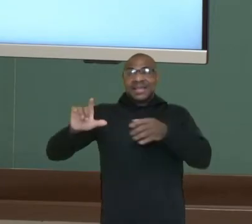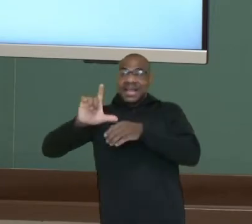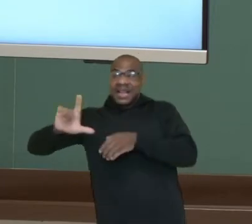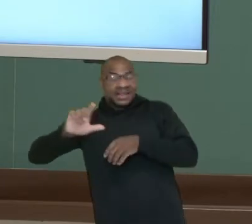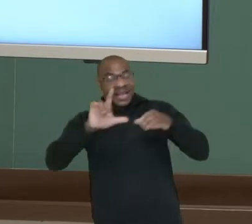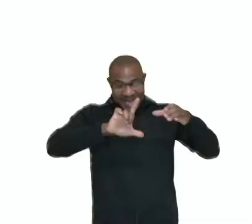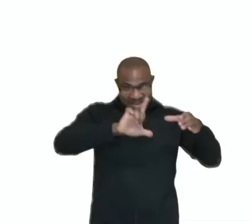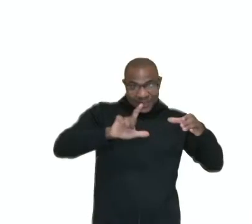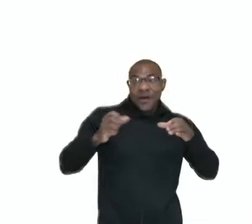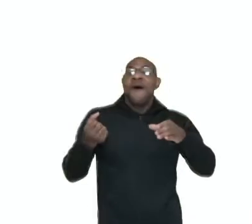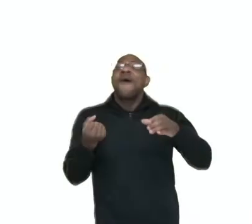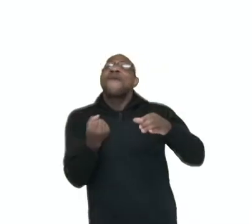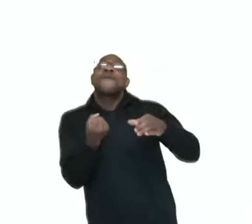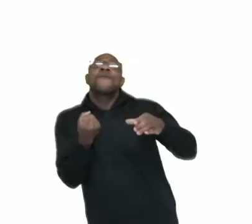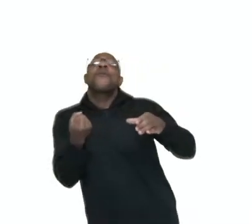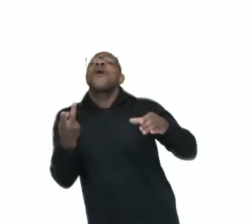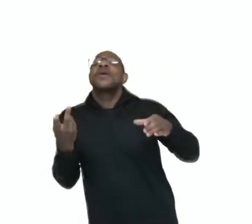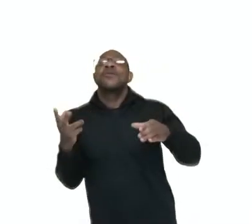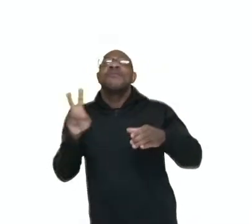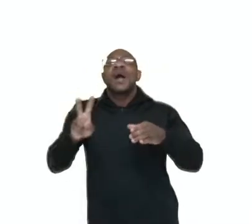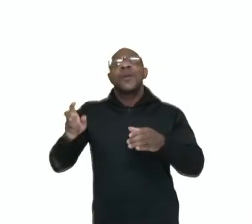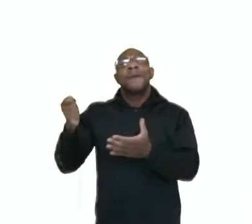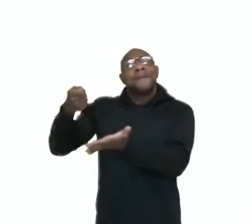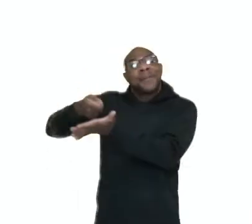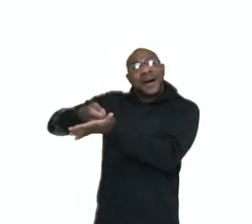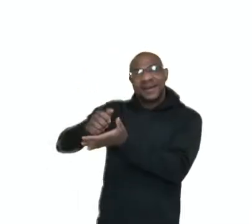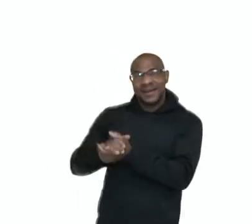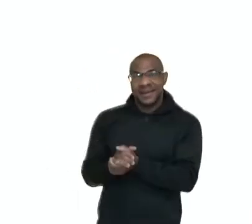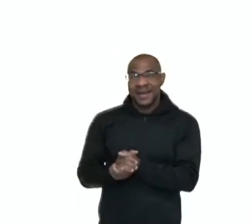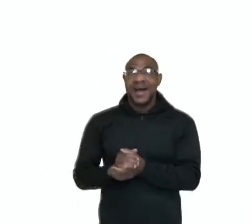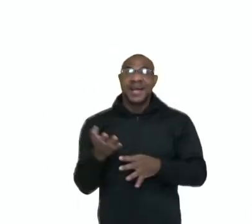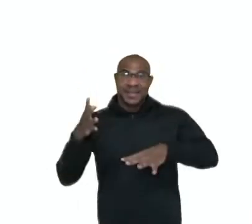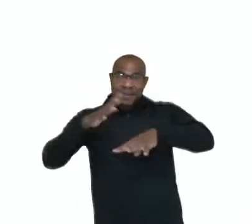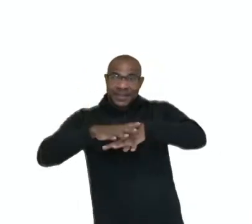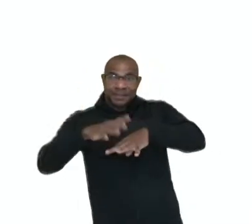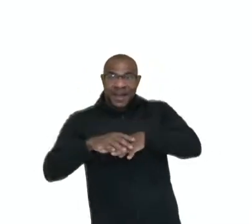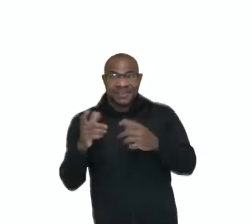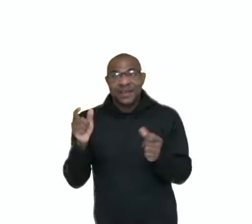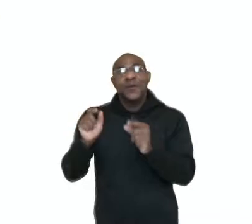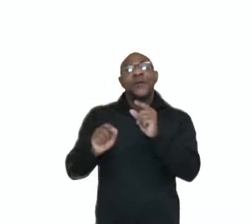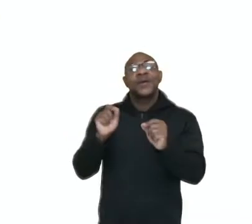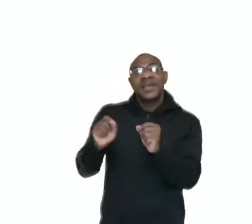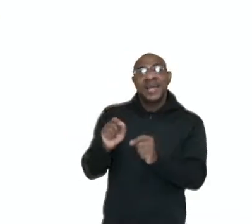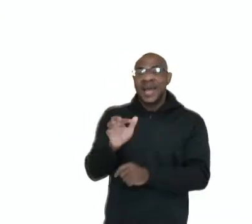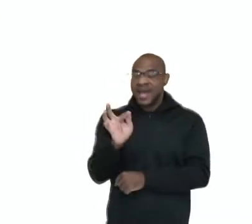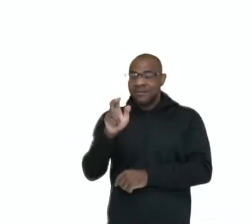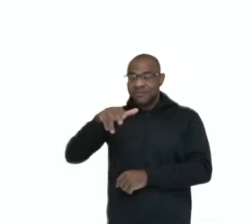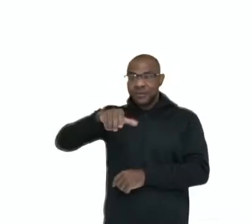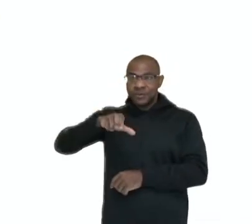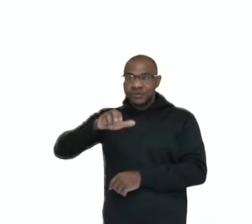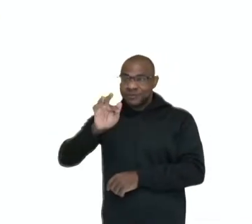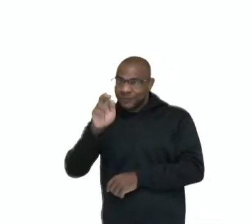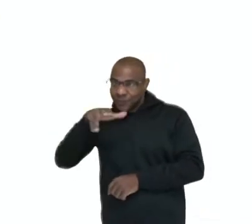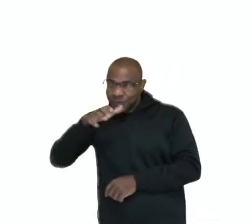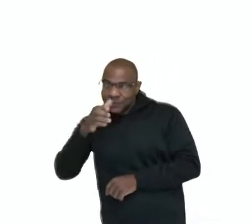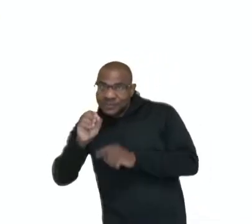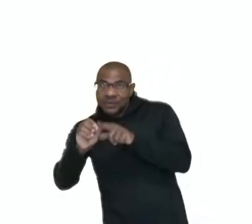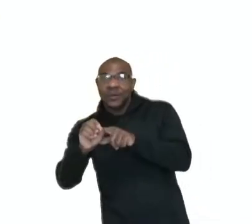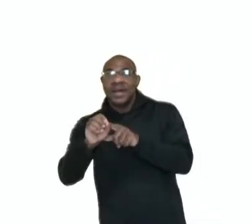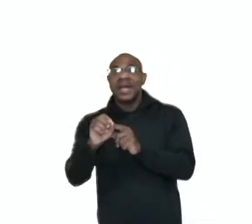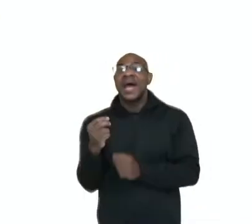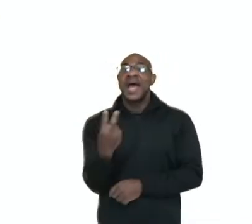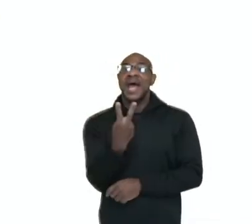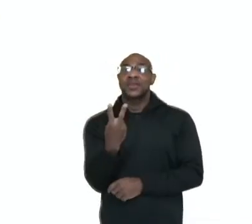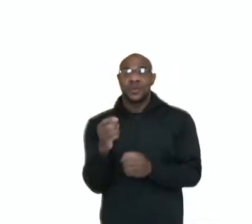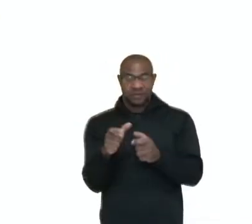pago. Na matemática, função é uma relação de dependência entre duas grandezas. Então, grandeza é